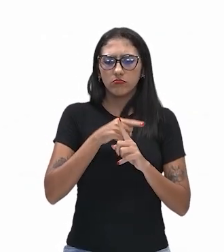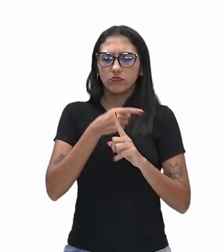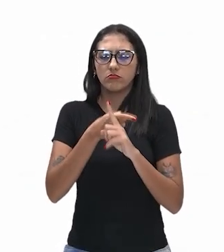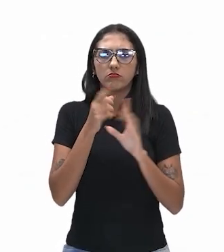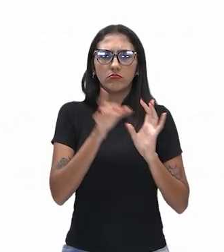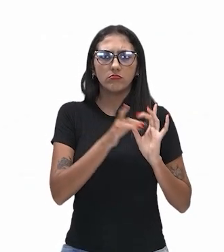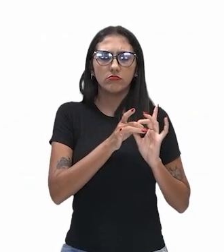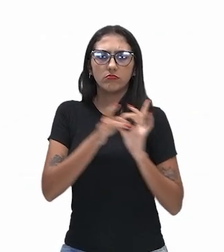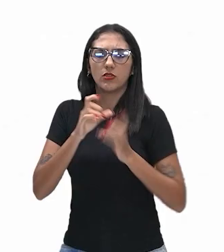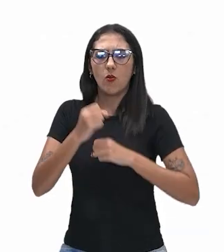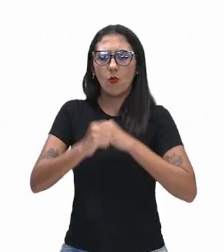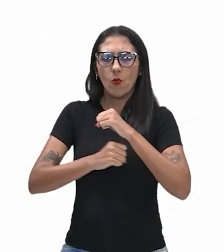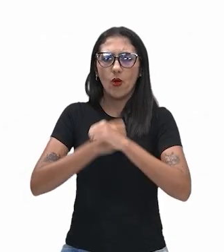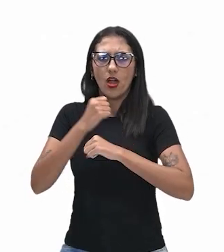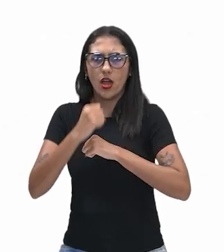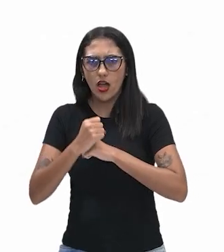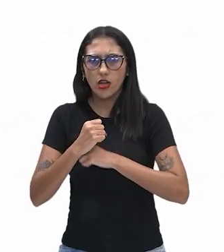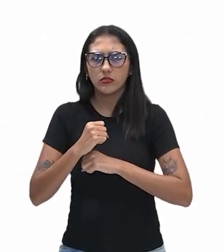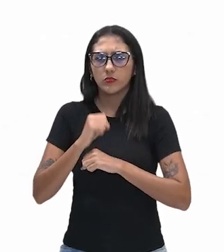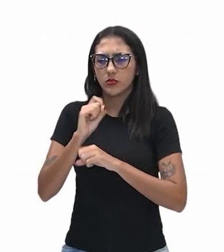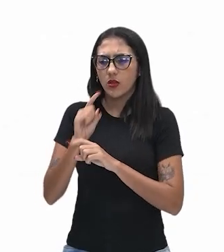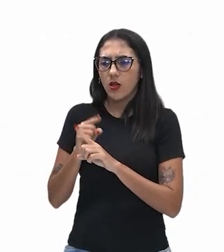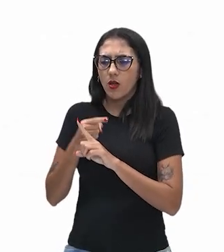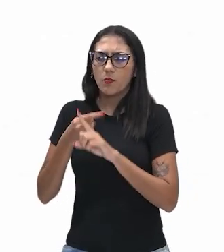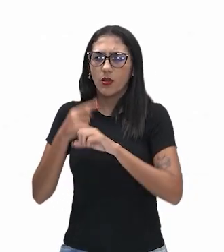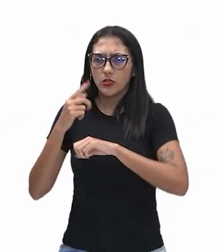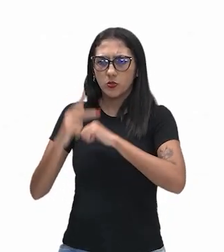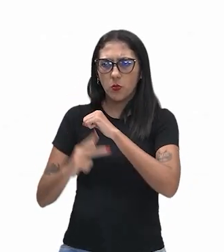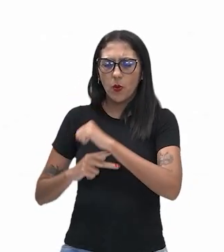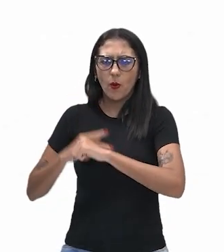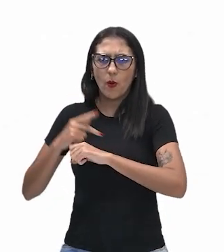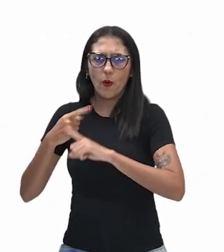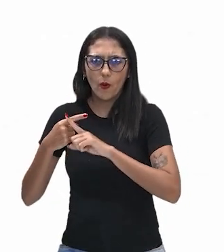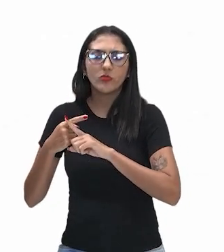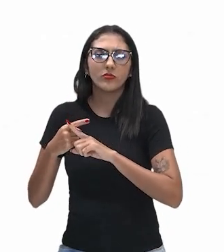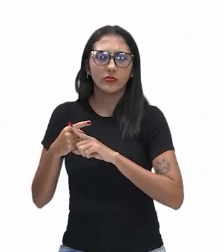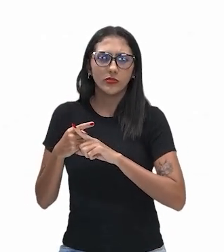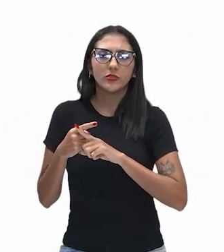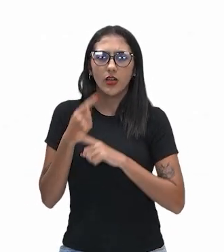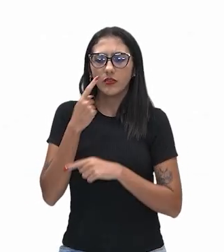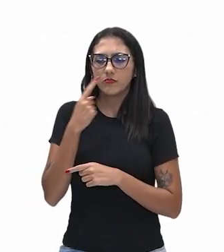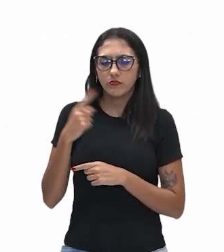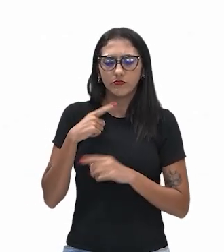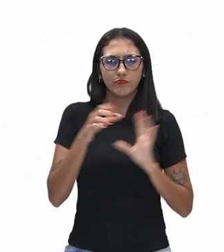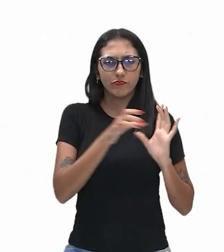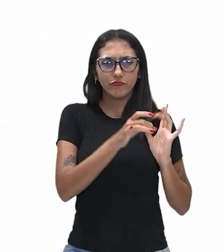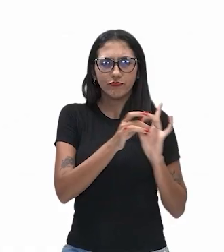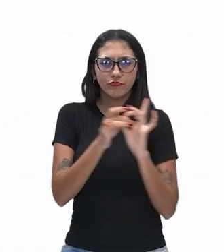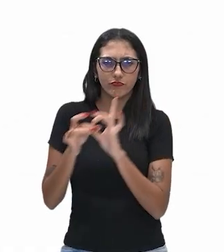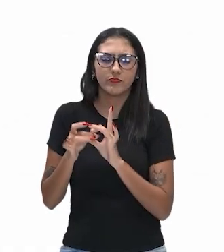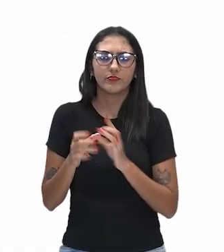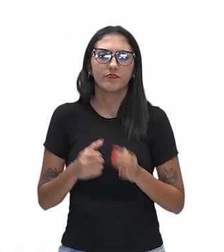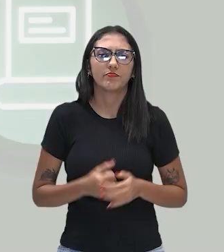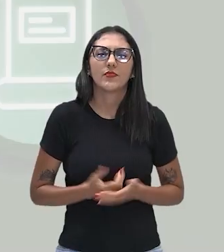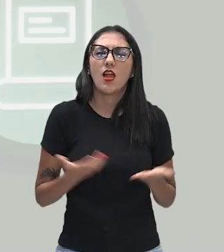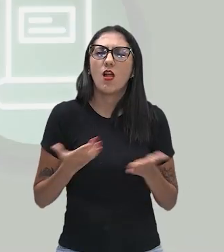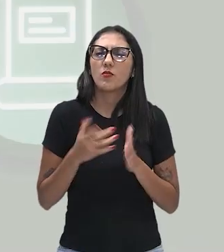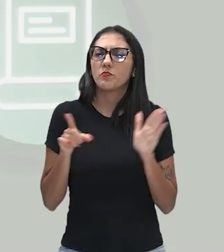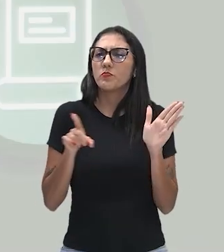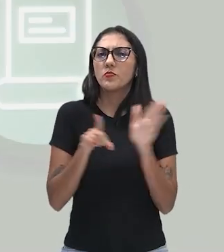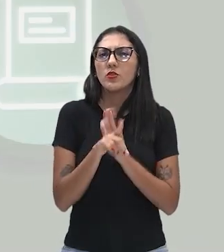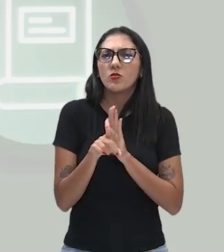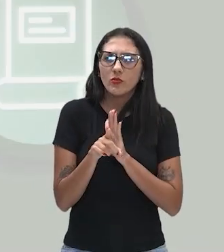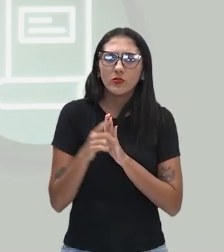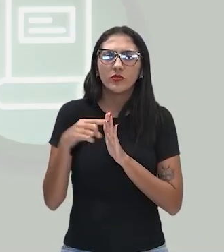por prótons, por elétrons e por nêutrons, tá, pessoal? E aí a minha pergunta é a seguinte: será